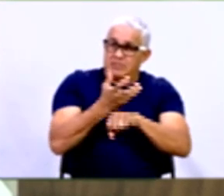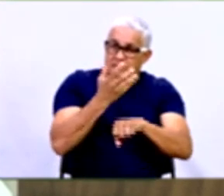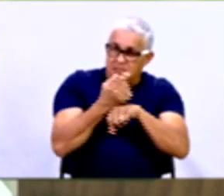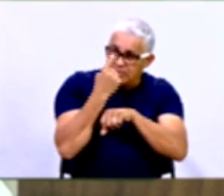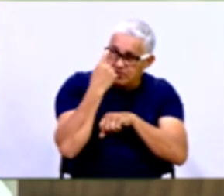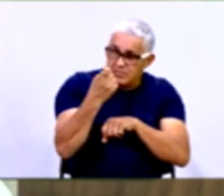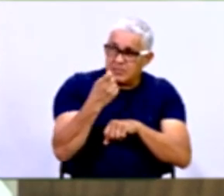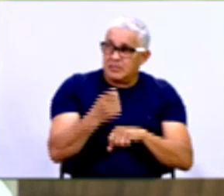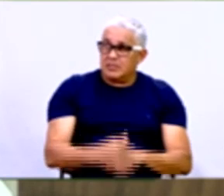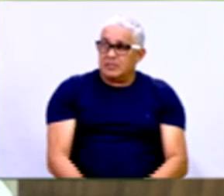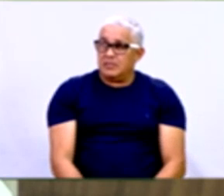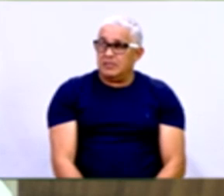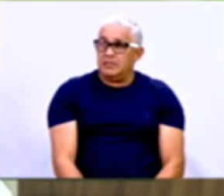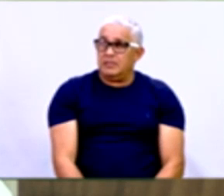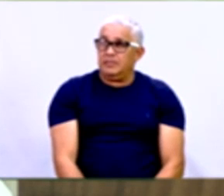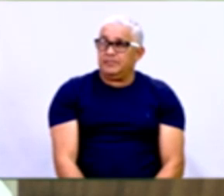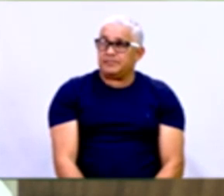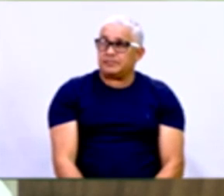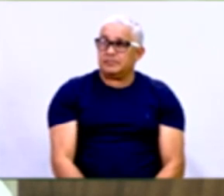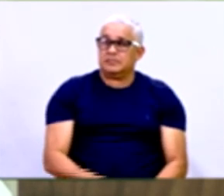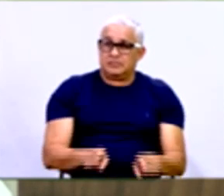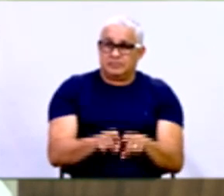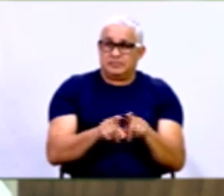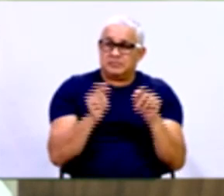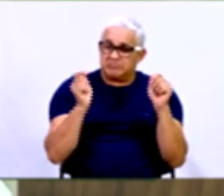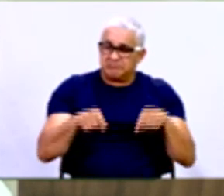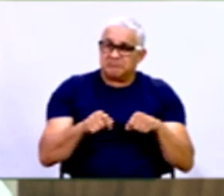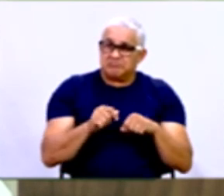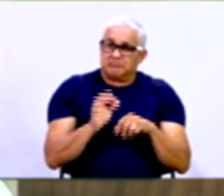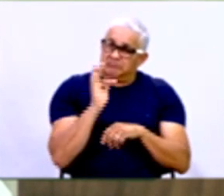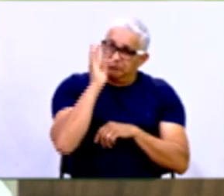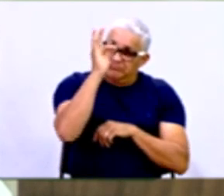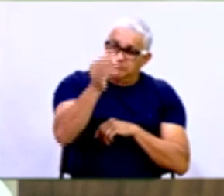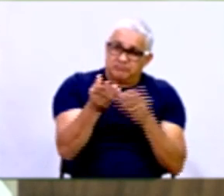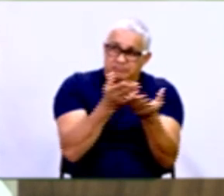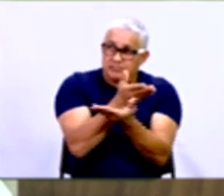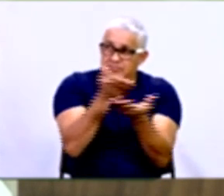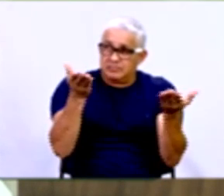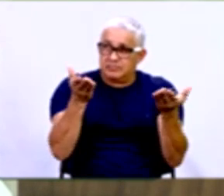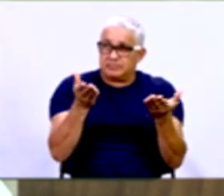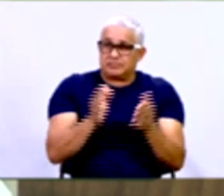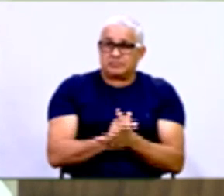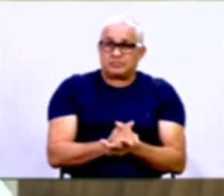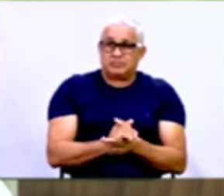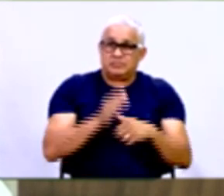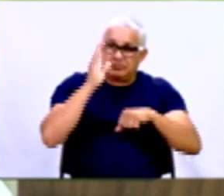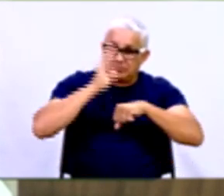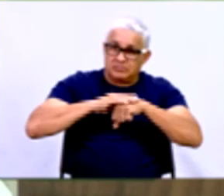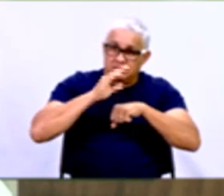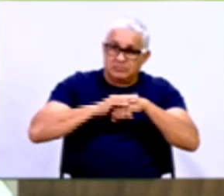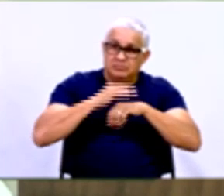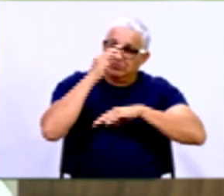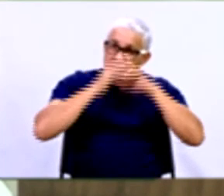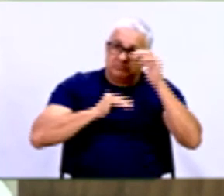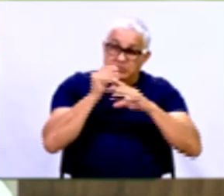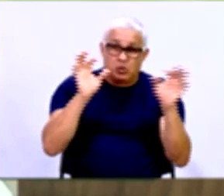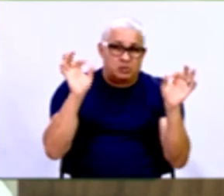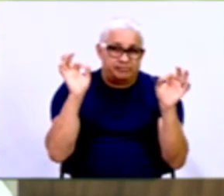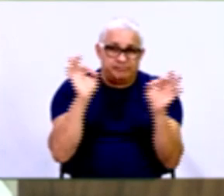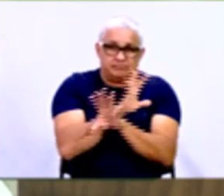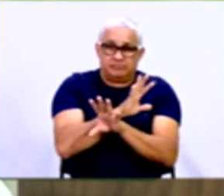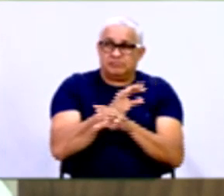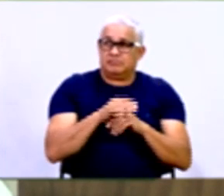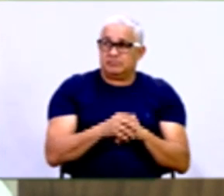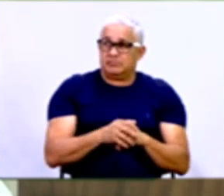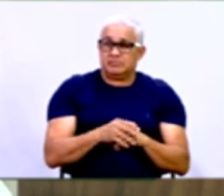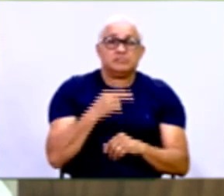interessante, e que ela vai propiciar a vocês uma atuação profissional completa.